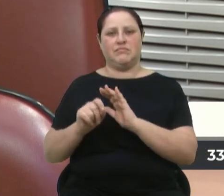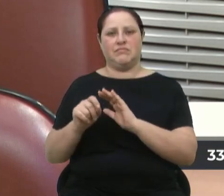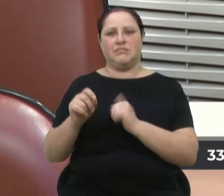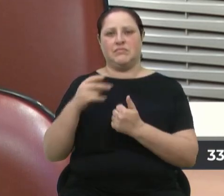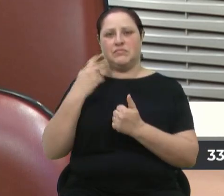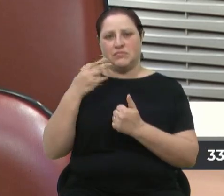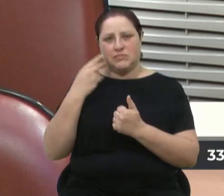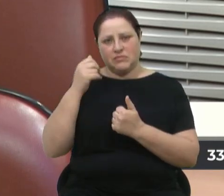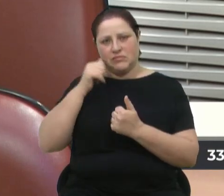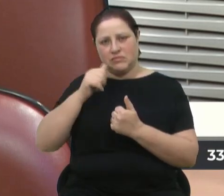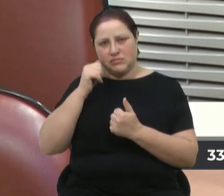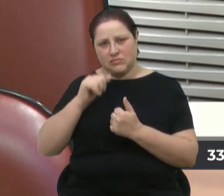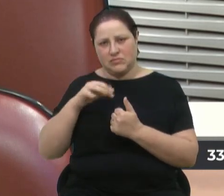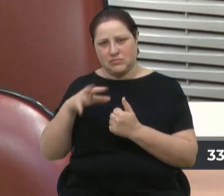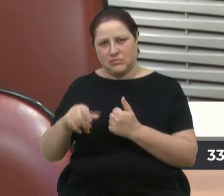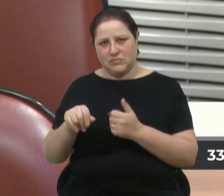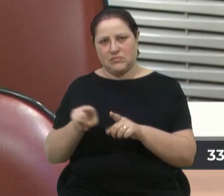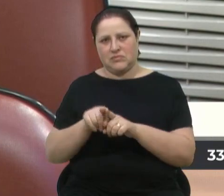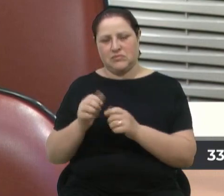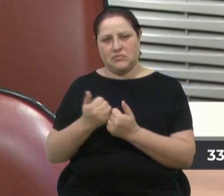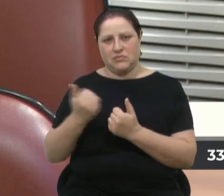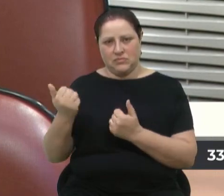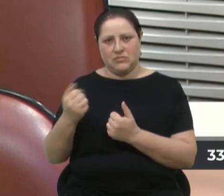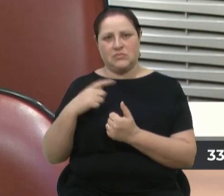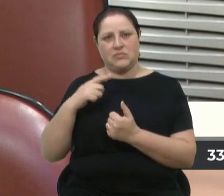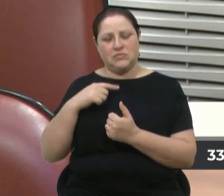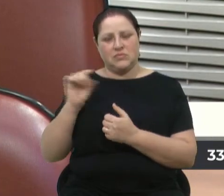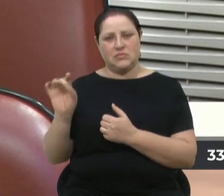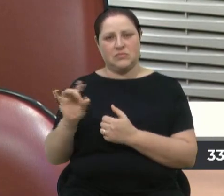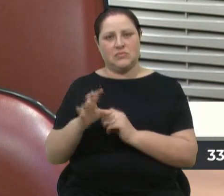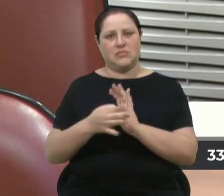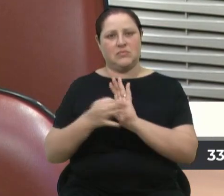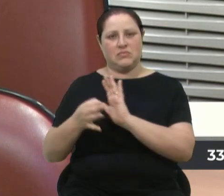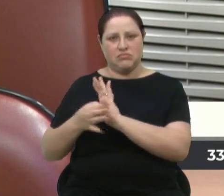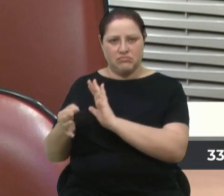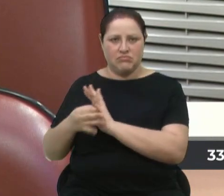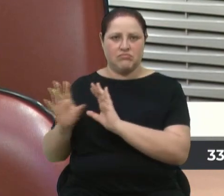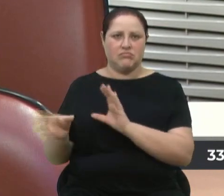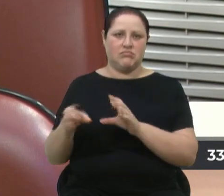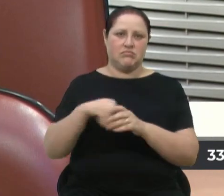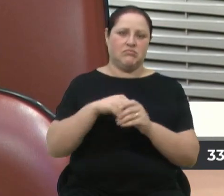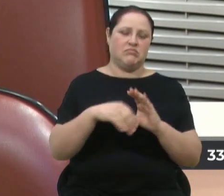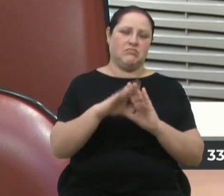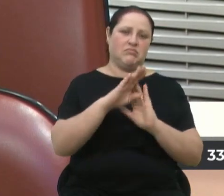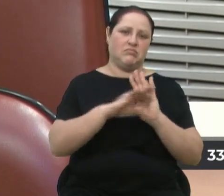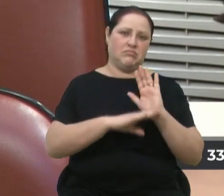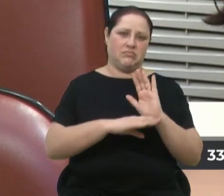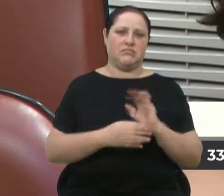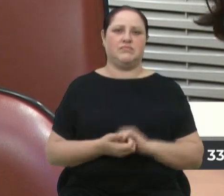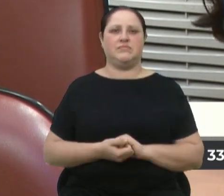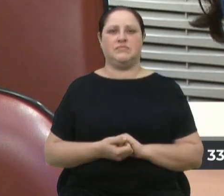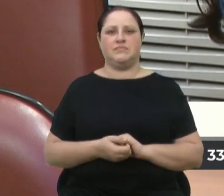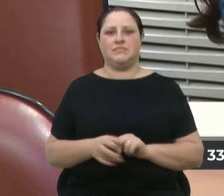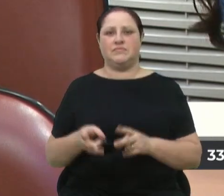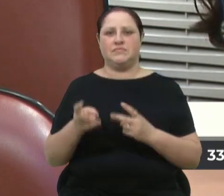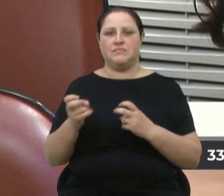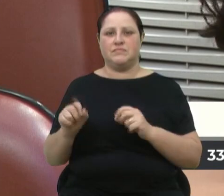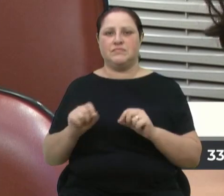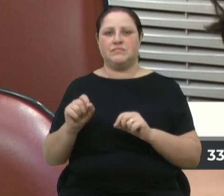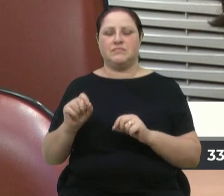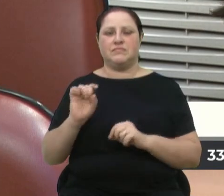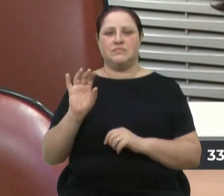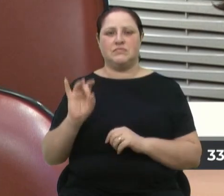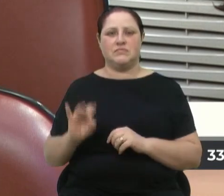assessorias, e que tem um pouquinho de cada uma nisso, né? Então, a gente vê a importância de cada um desses, cada uma